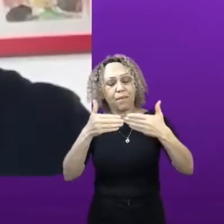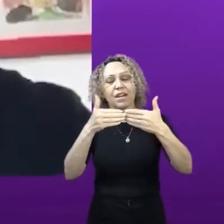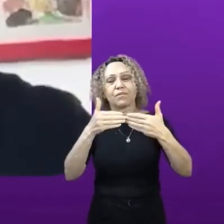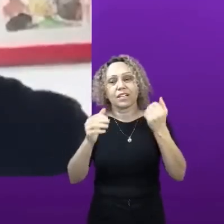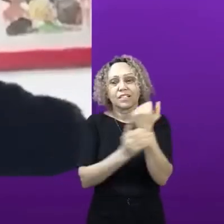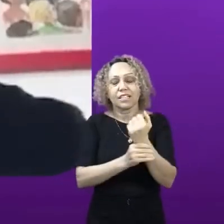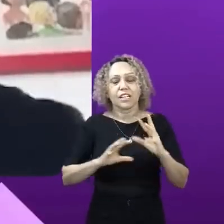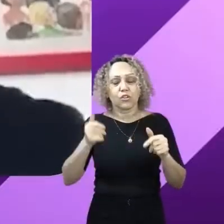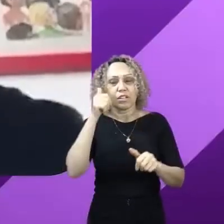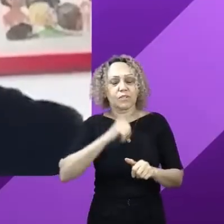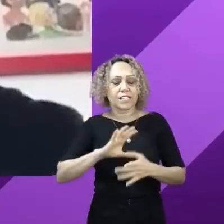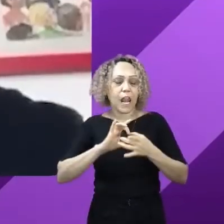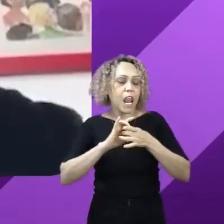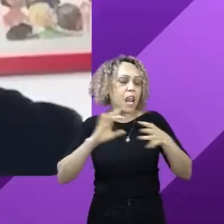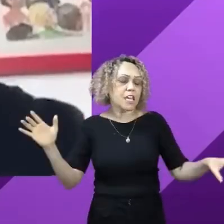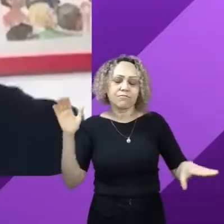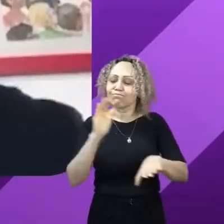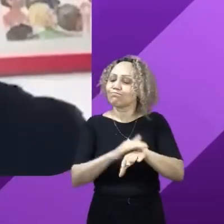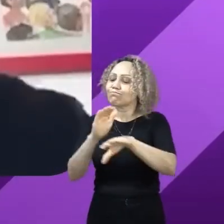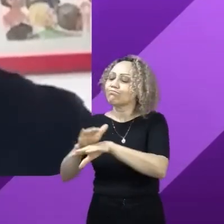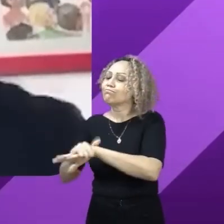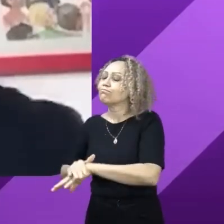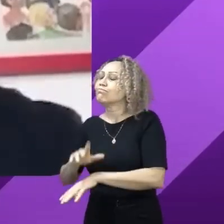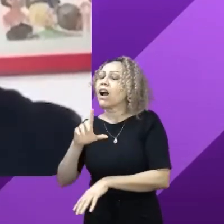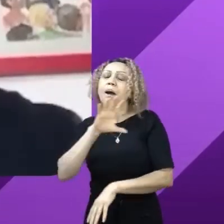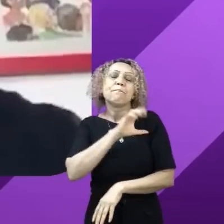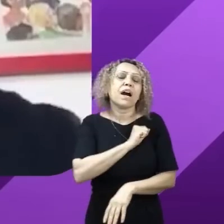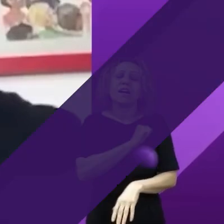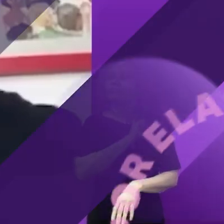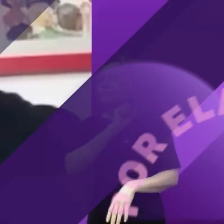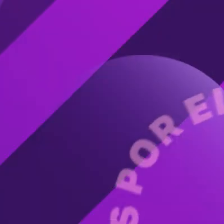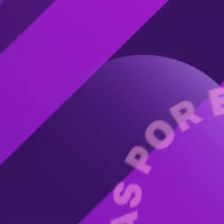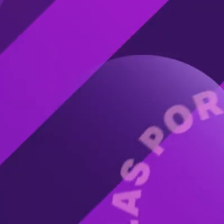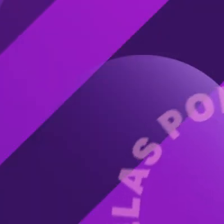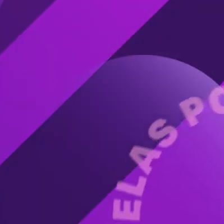livres para serem quem quiser ser e para amar quem elas queiram amar.